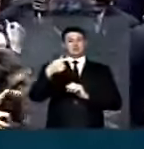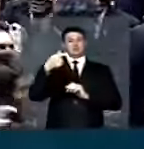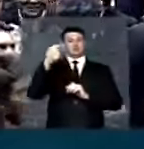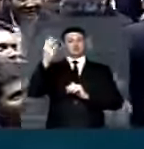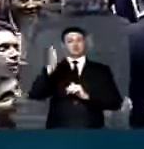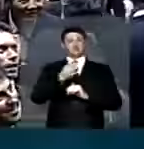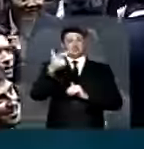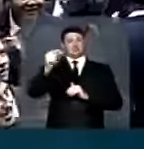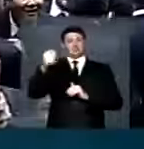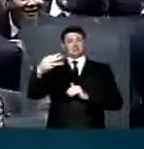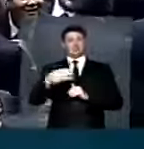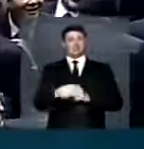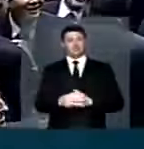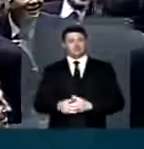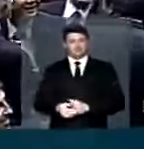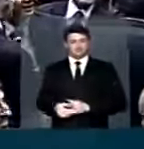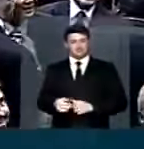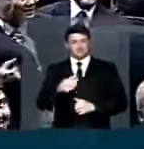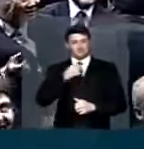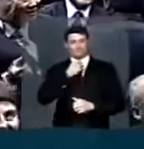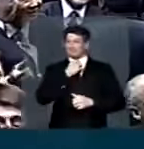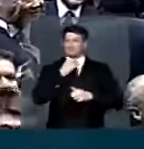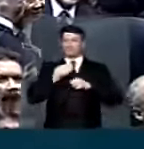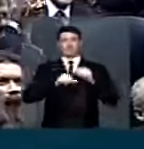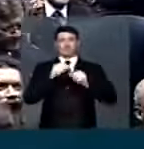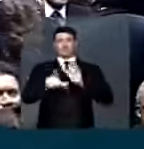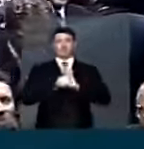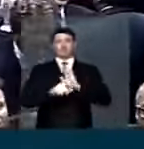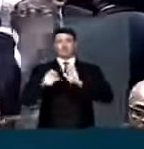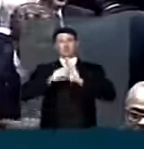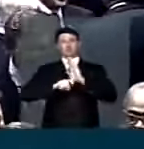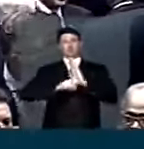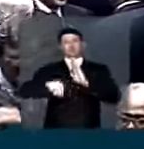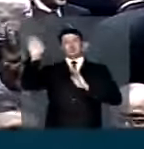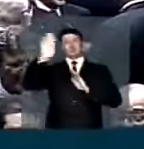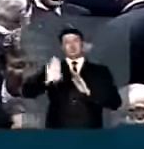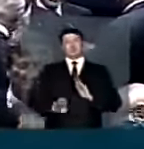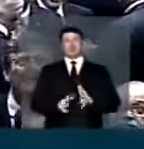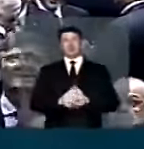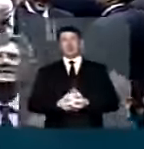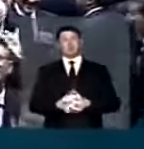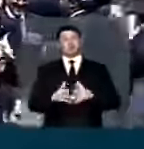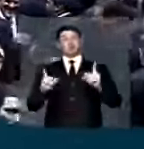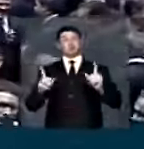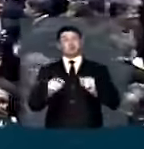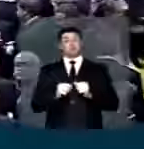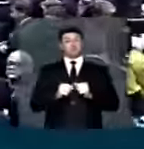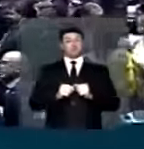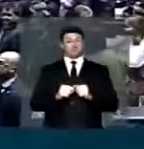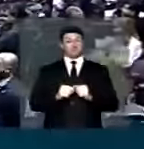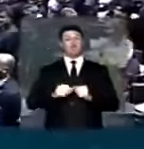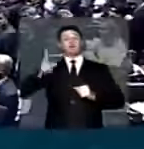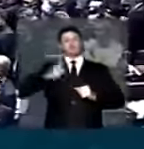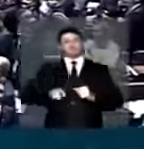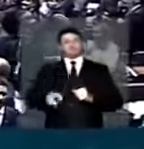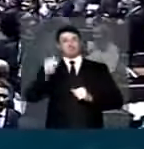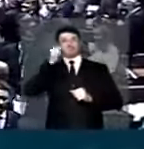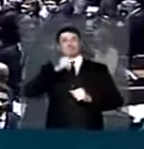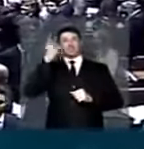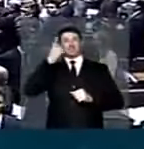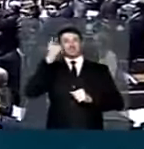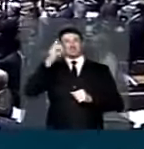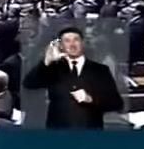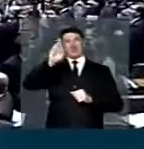627 de 2013, a CMP, que faz algumas modificações na legislação tributária brasileira. E ainda segue a